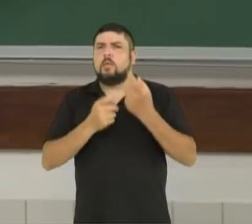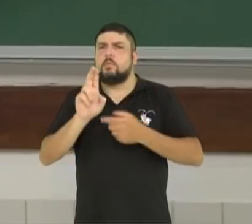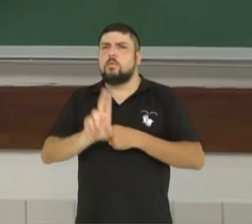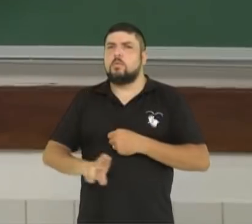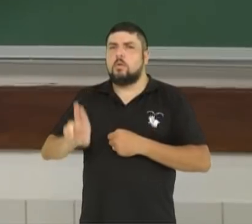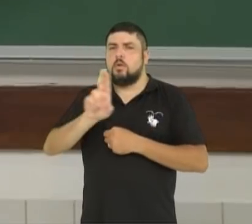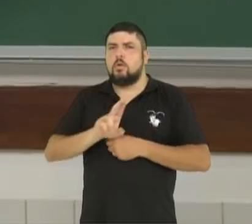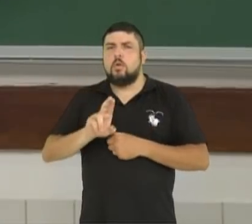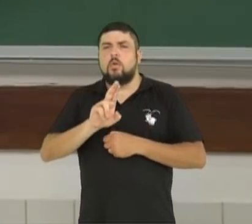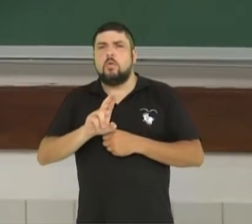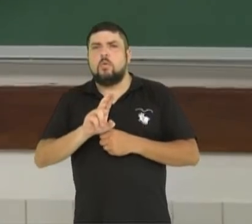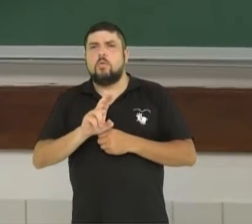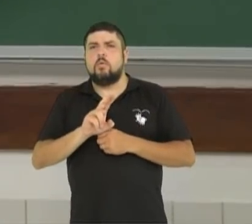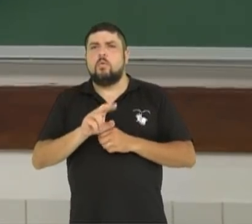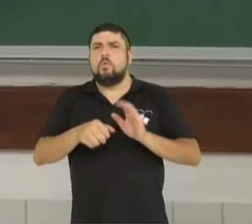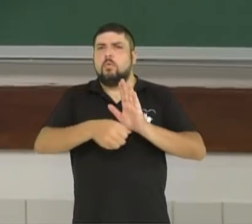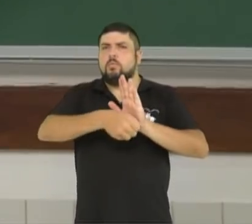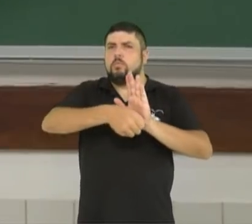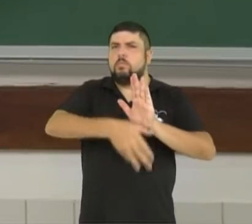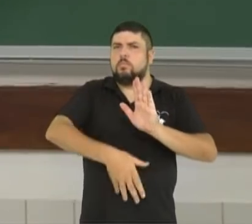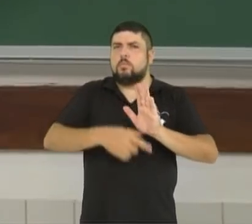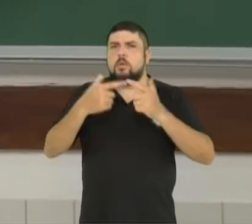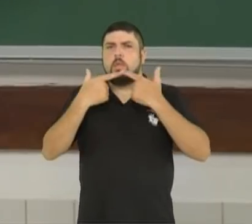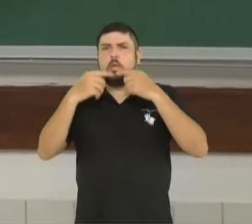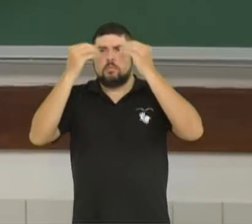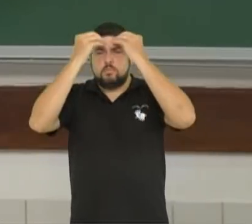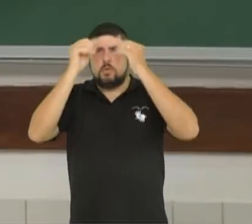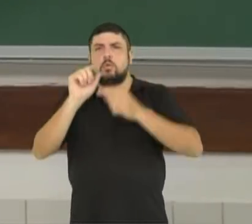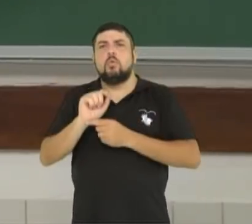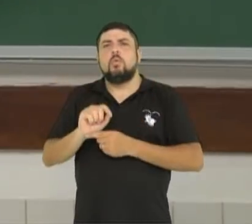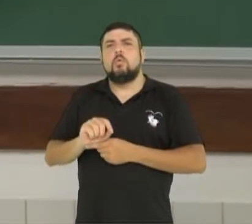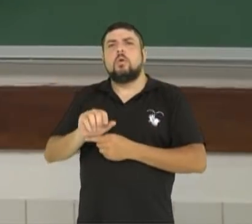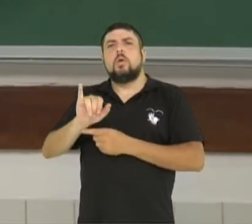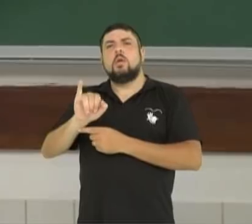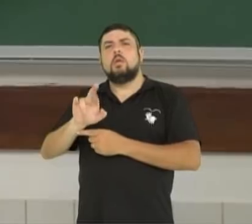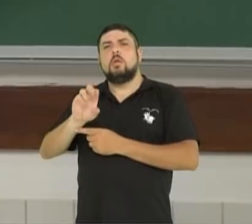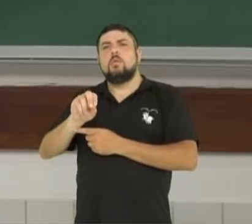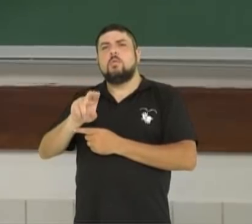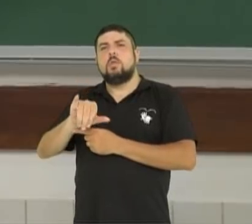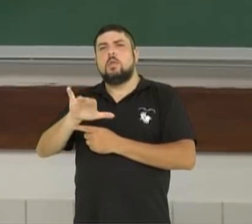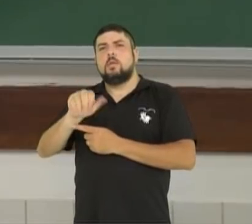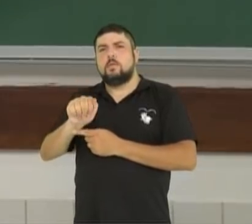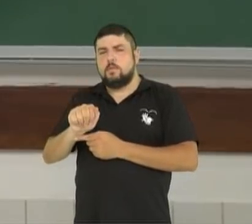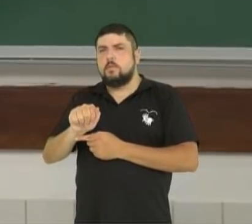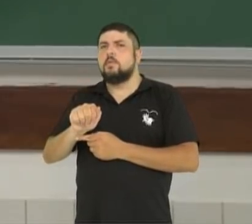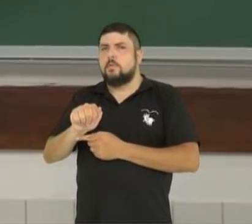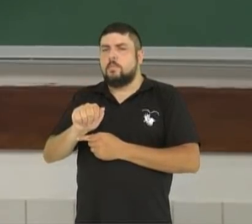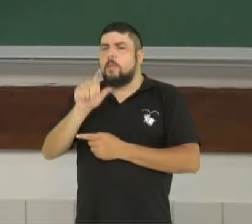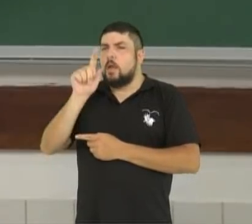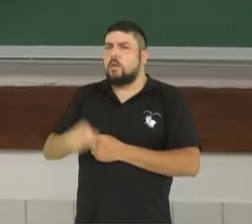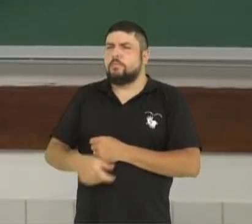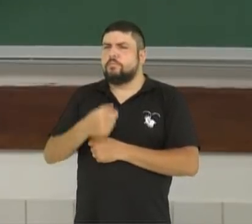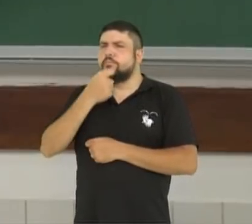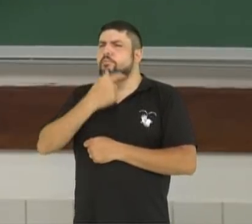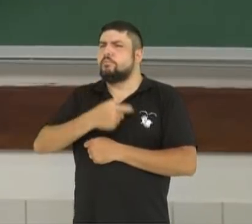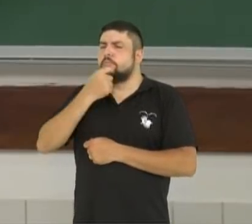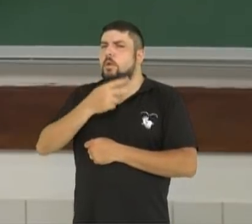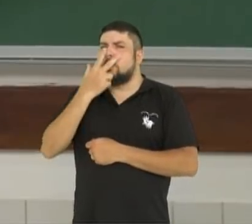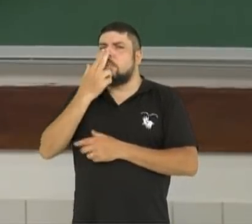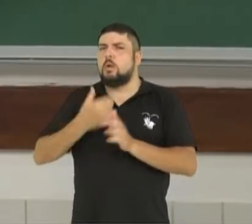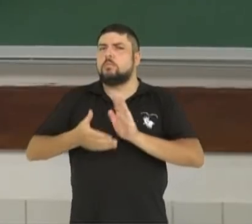linguagem que vocês já conhecem bem, que é a ironia, né? E a ironia nas crônicas humorísticas às vezes trazem um certo sarcasmo,